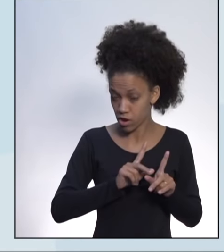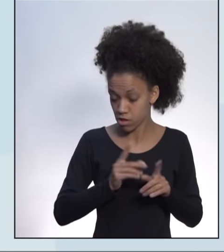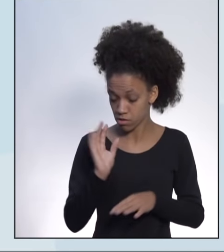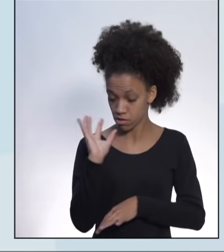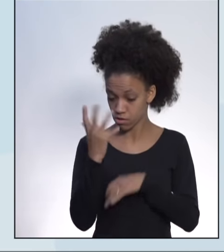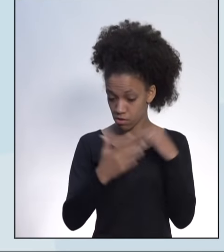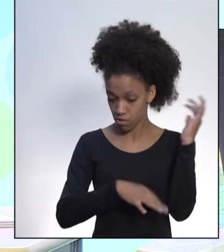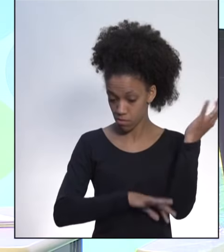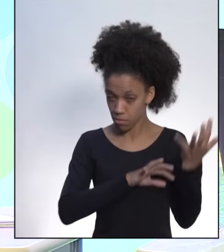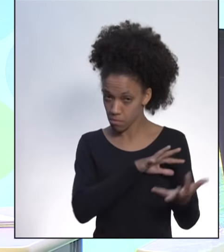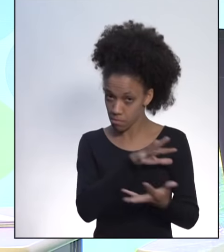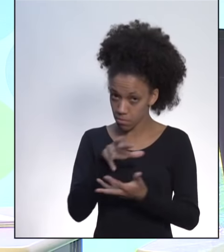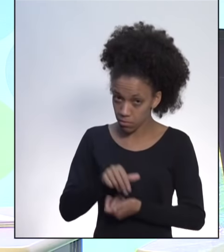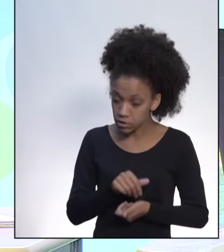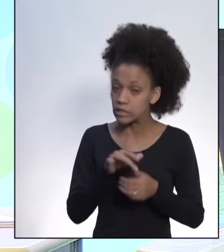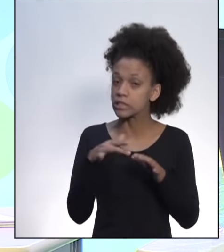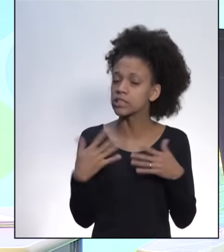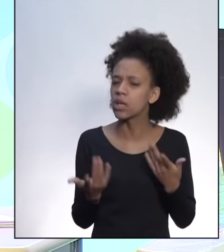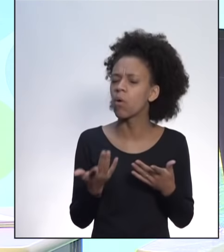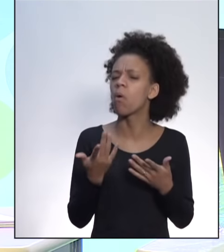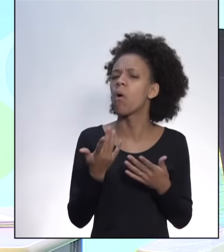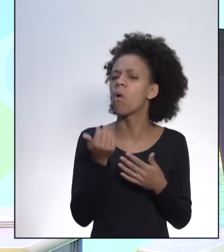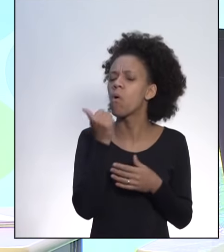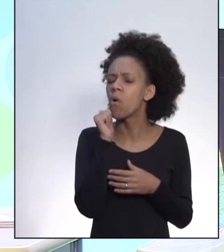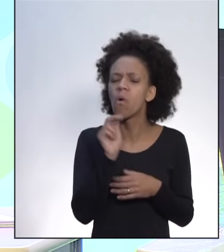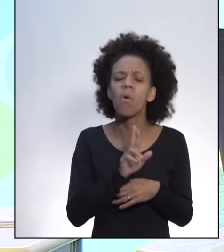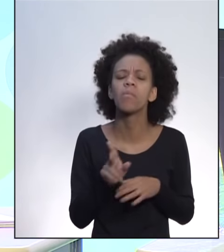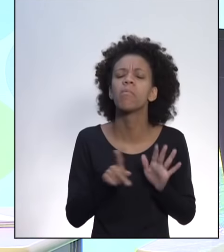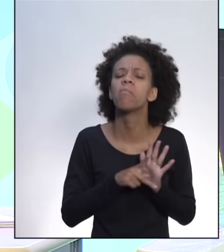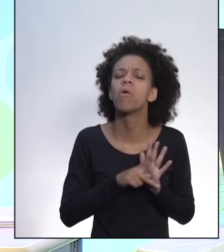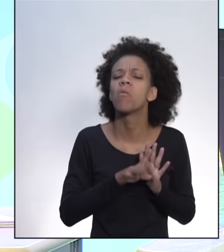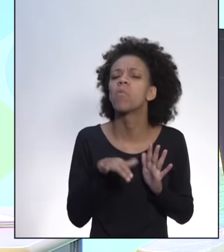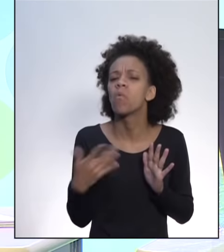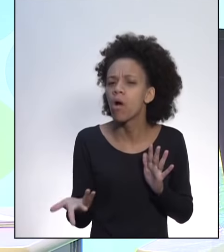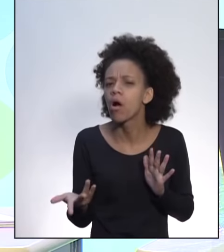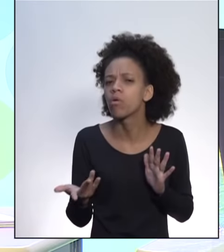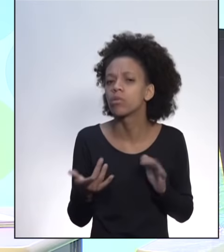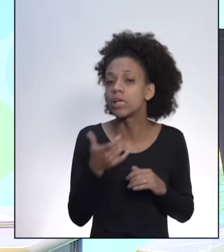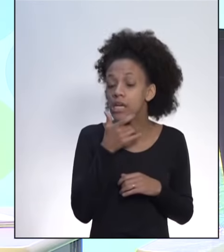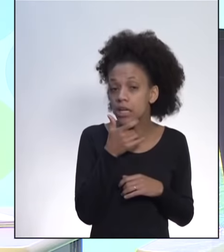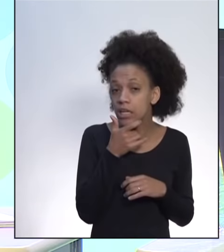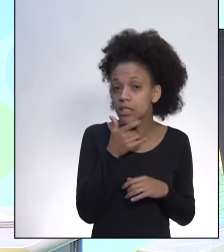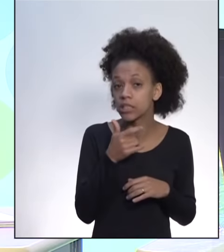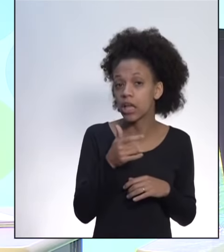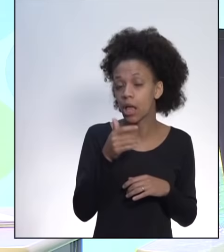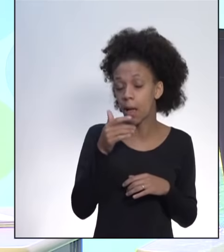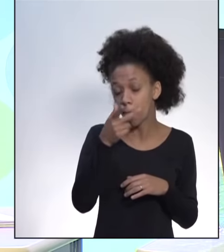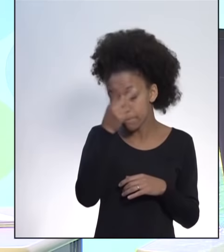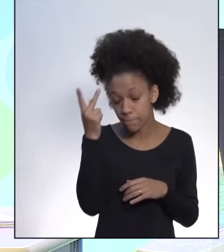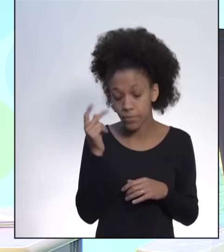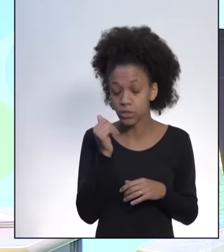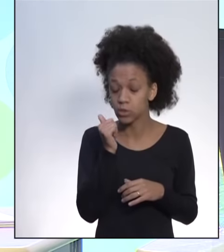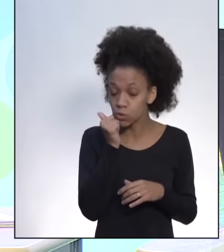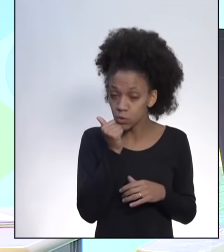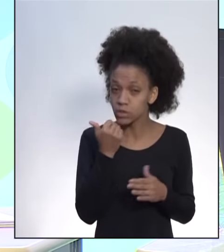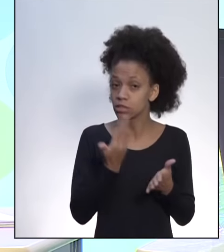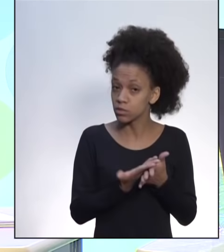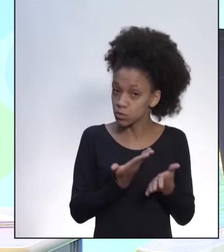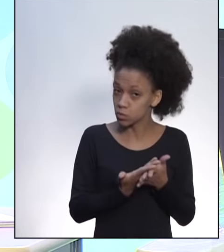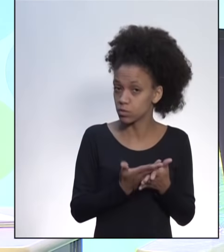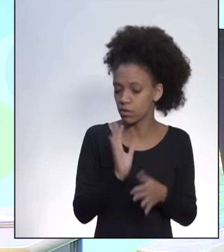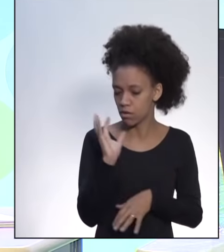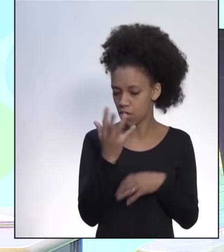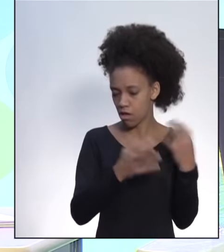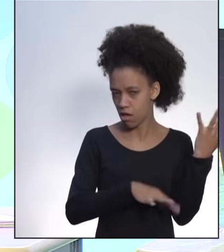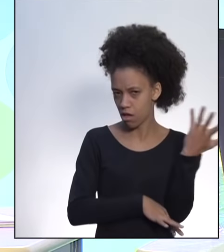quem é o cientista que nome a gente dá em inglês para pessoa que está bom dia e caules